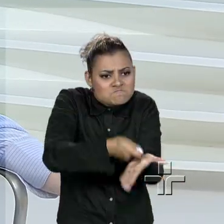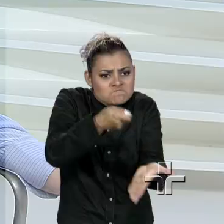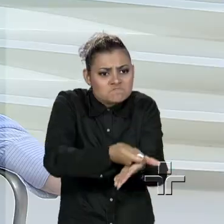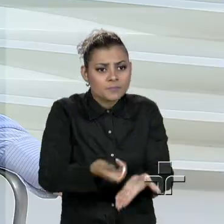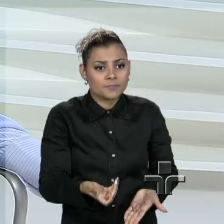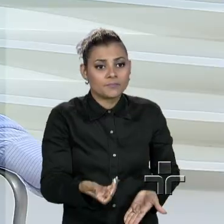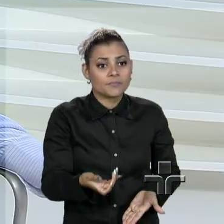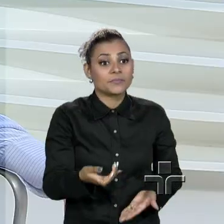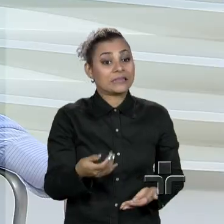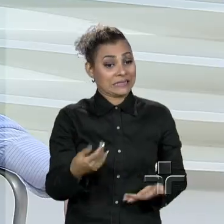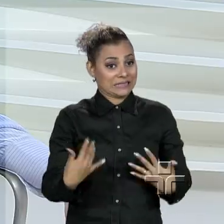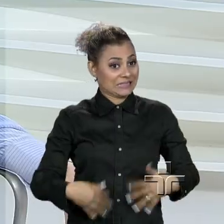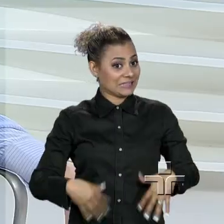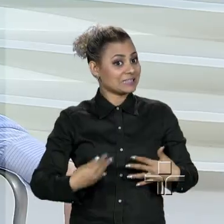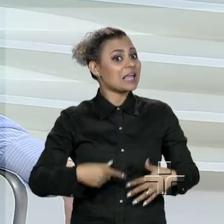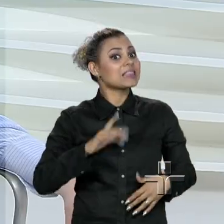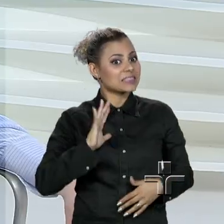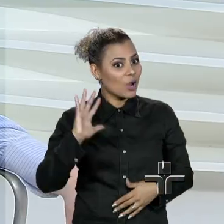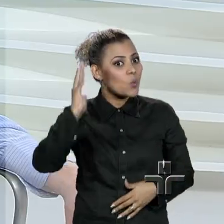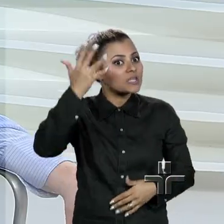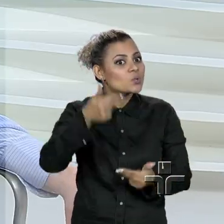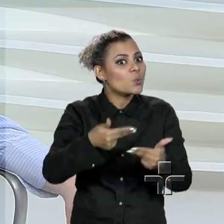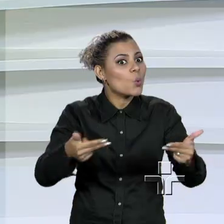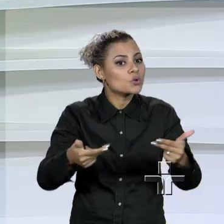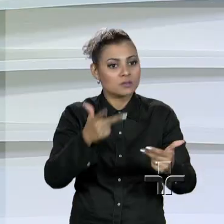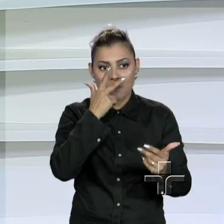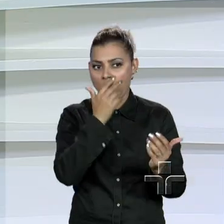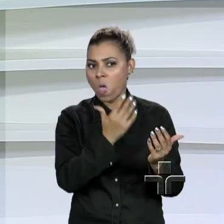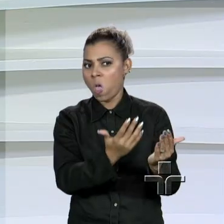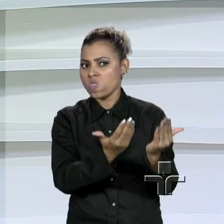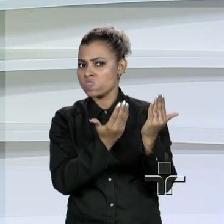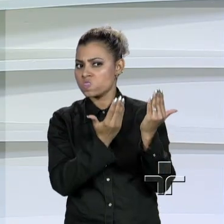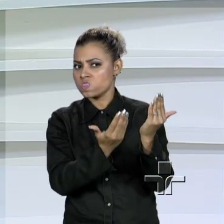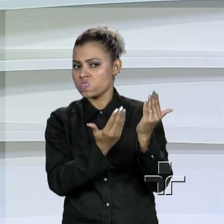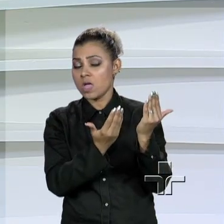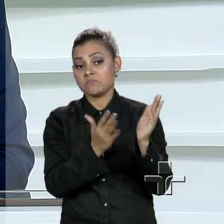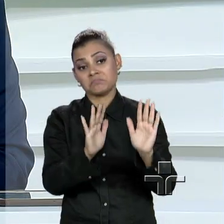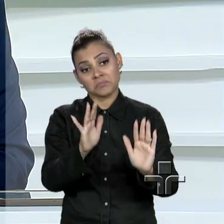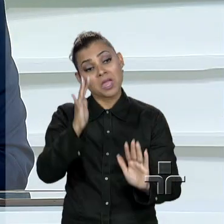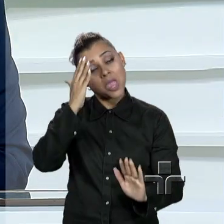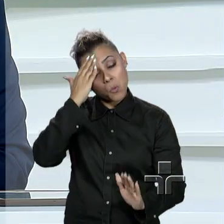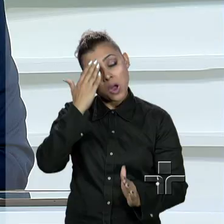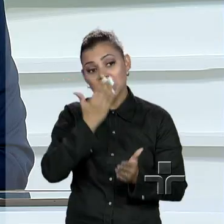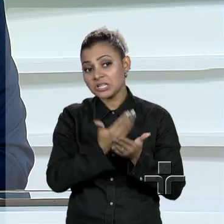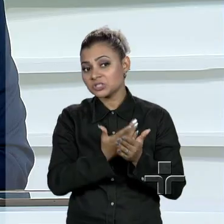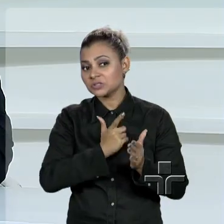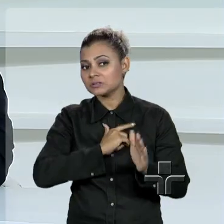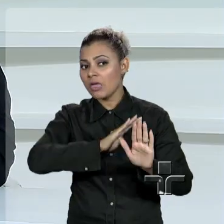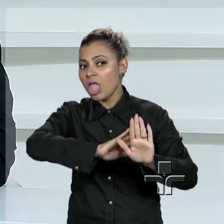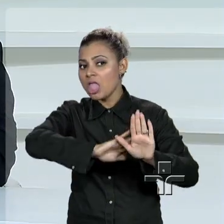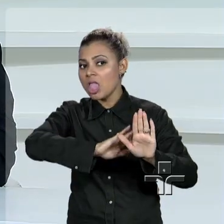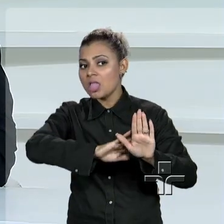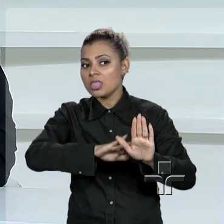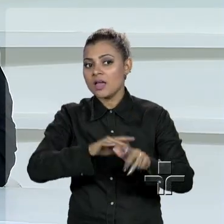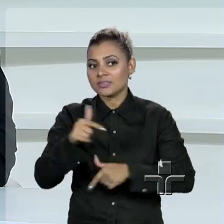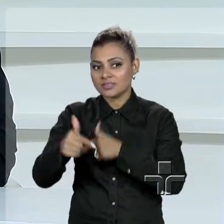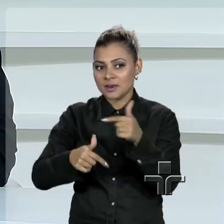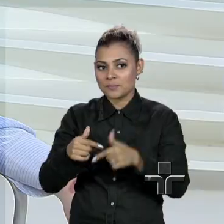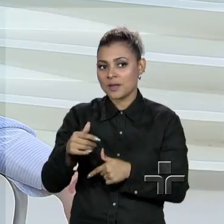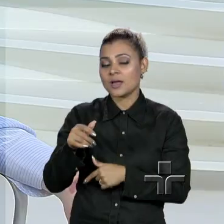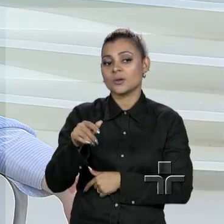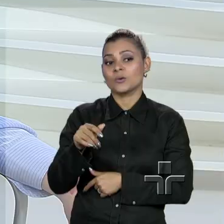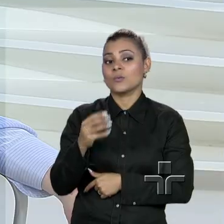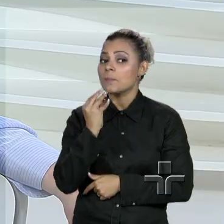coisas muito suspeitas. E eu acho que tem por baixo disso o trabalho do Rodrigo, na